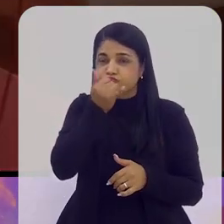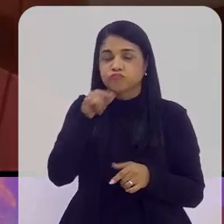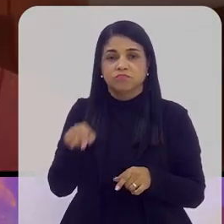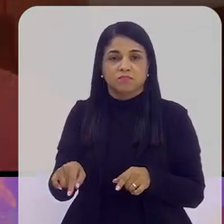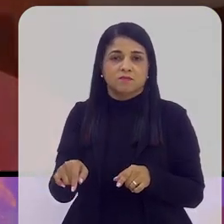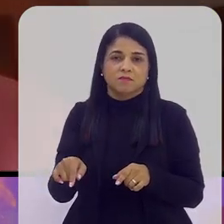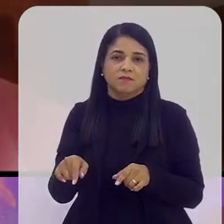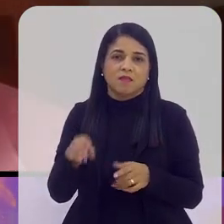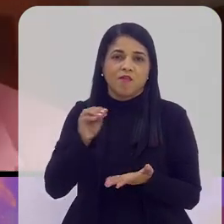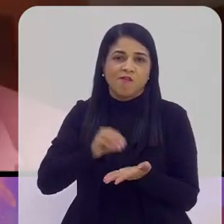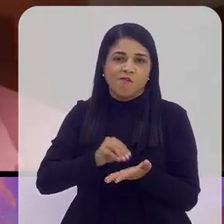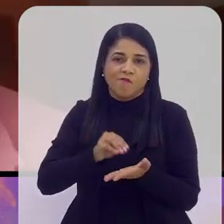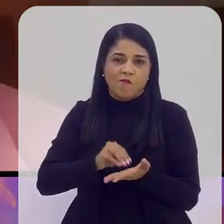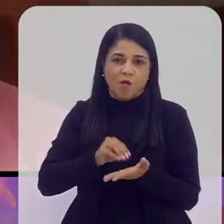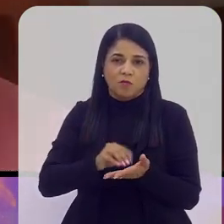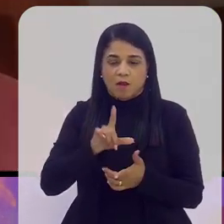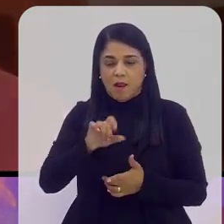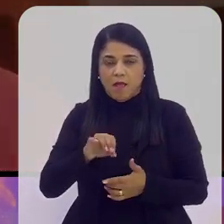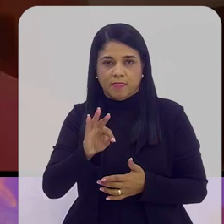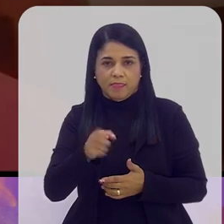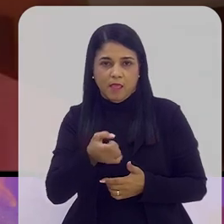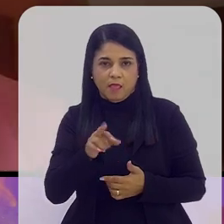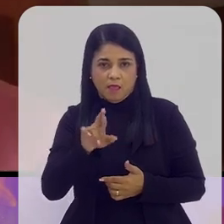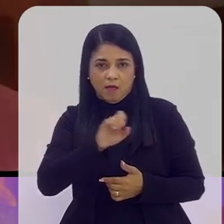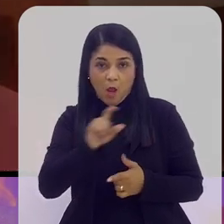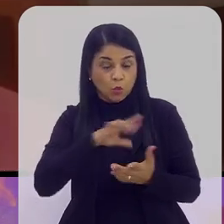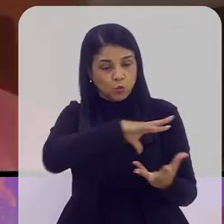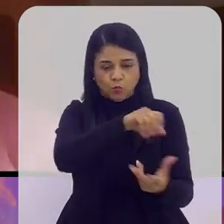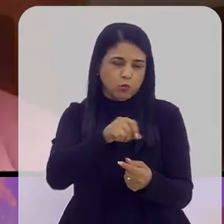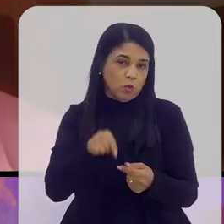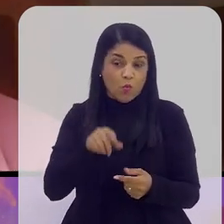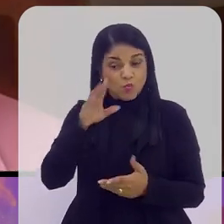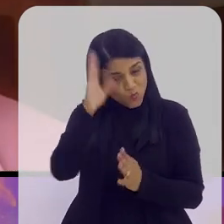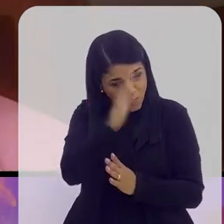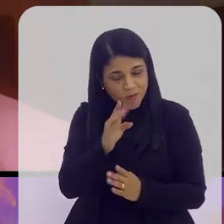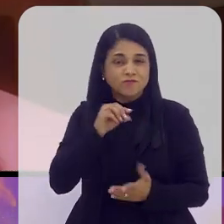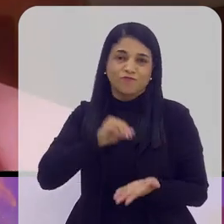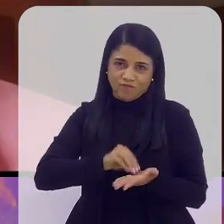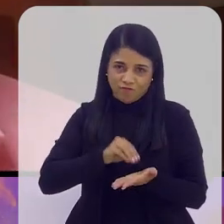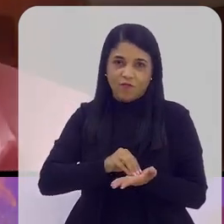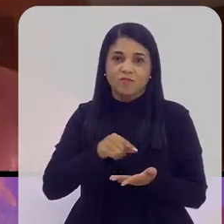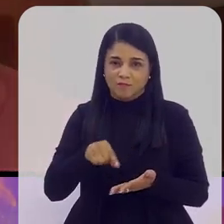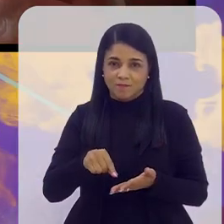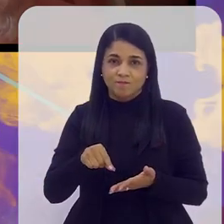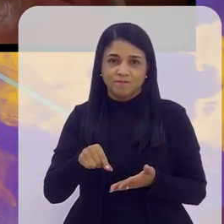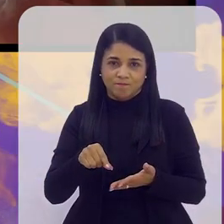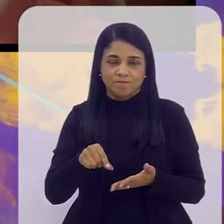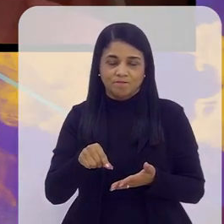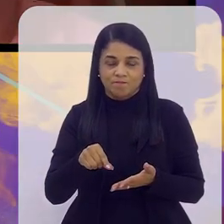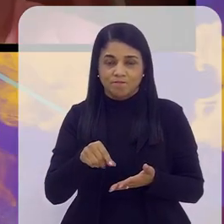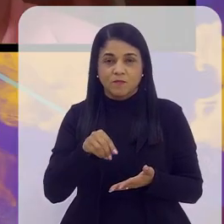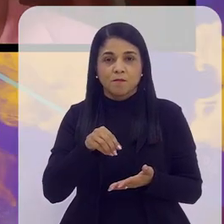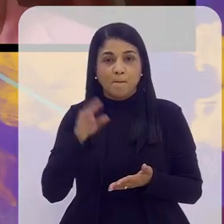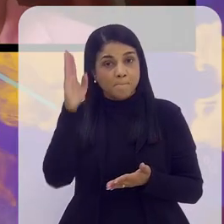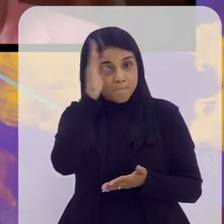equivocada a narrativa de que falta lateral direito no mundo. Não, falta no Brasil. No mundo não falta, não. Do lado esquerdo,